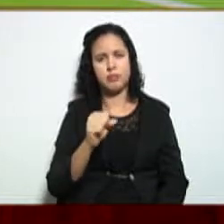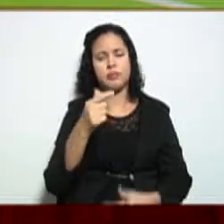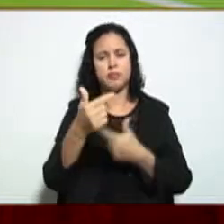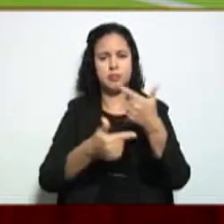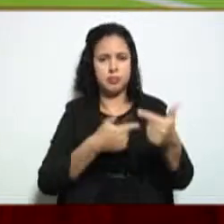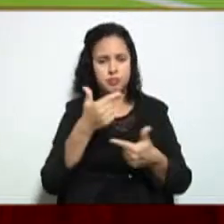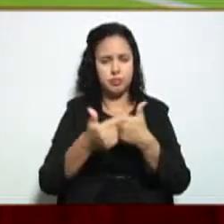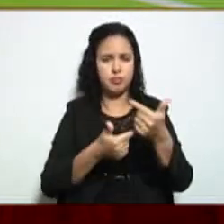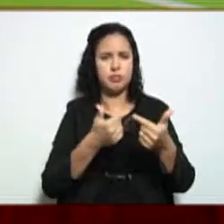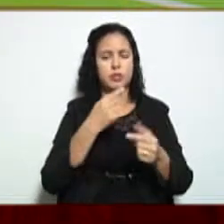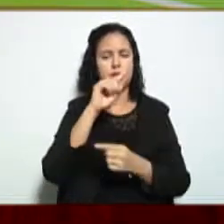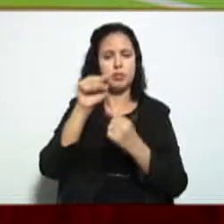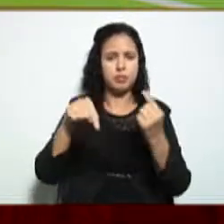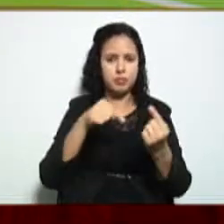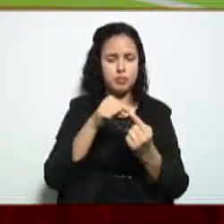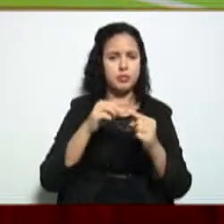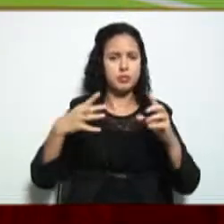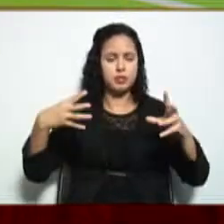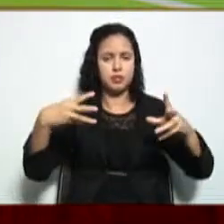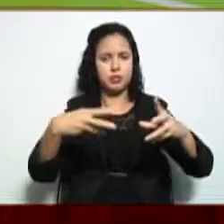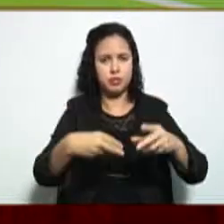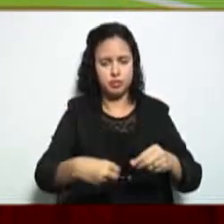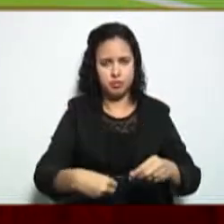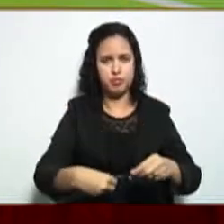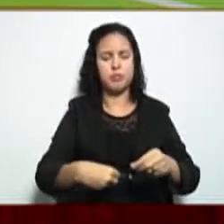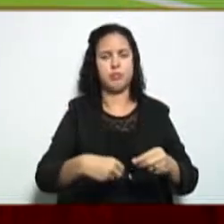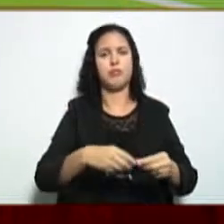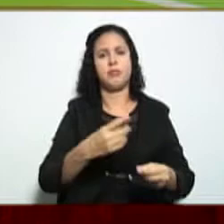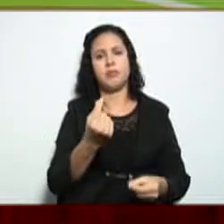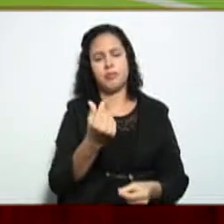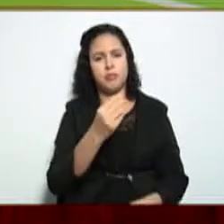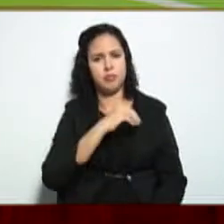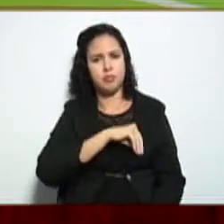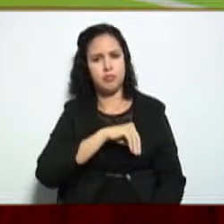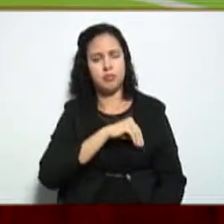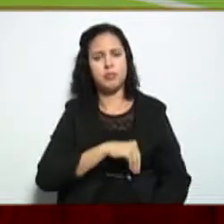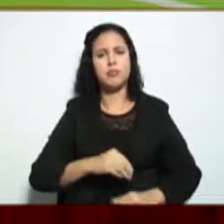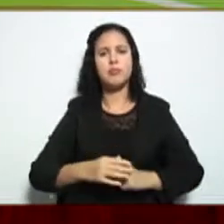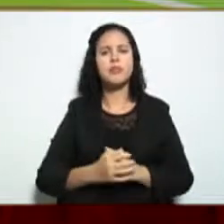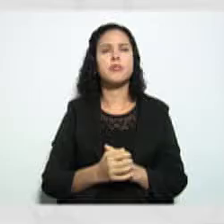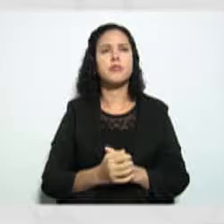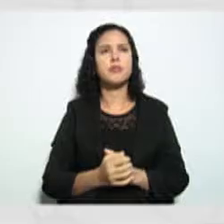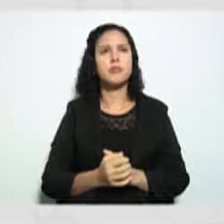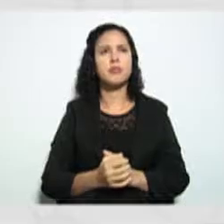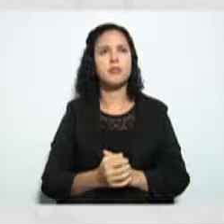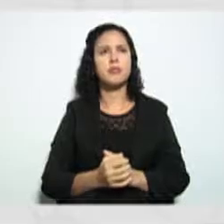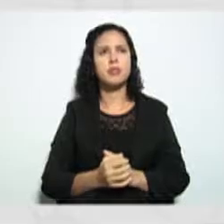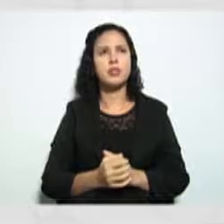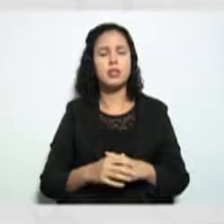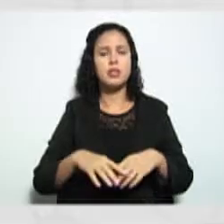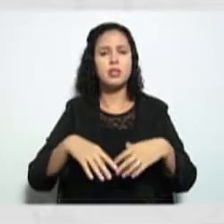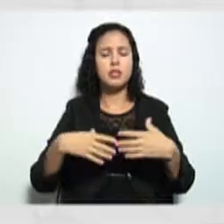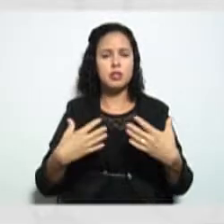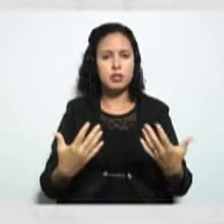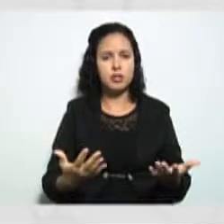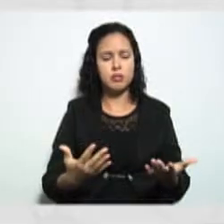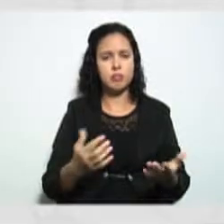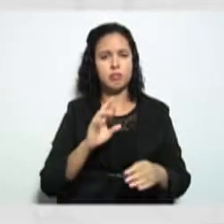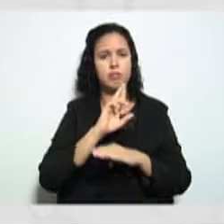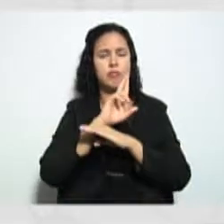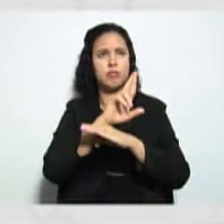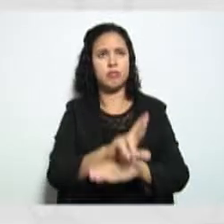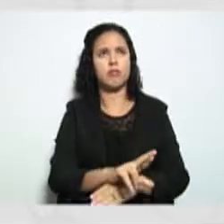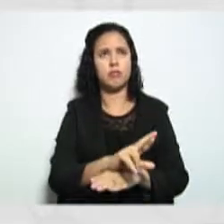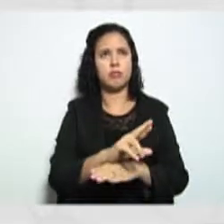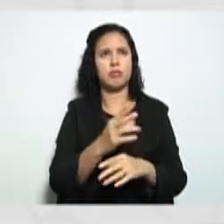fazê-la crescer. Então, nada mais justo do que os dirigentes também receberem. Claro, exatamente. E aí a gente fala dos resultados financeiros. né? A gente